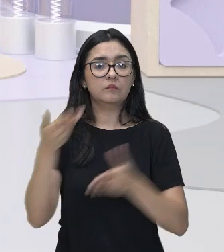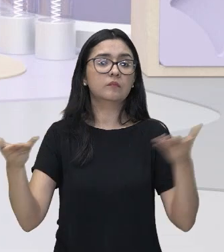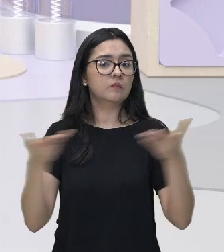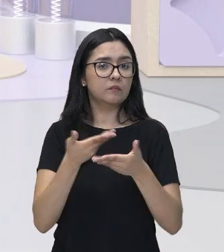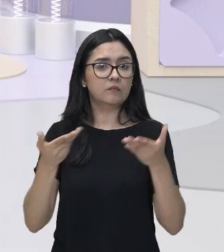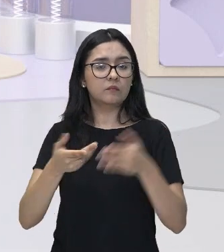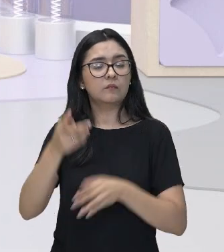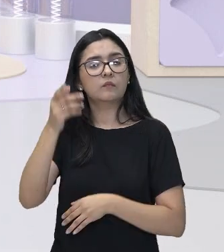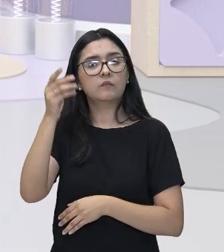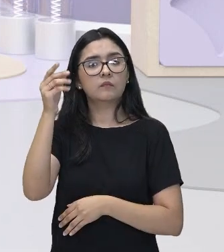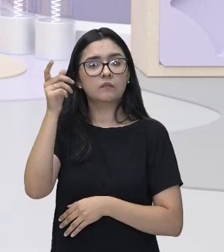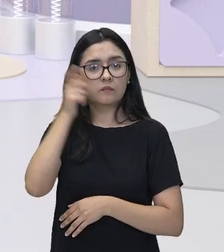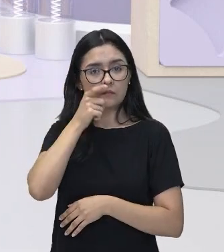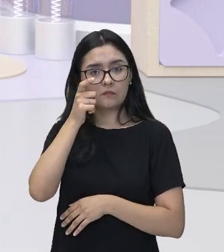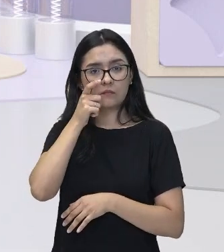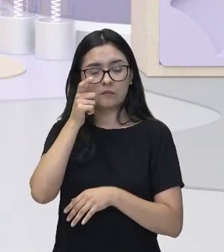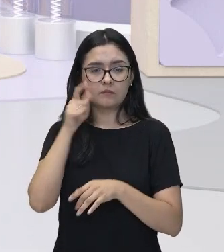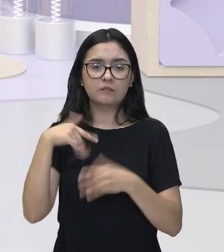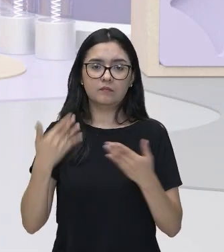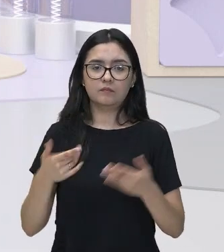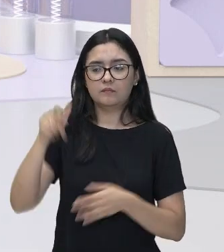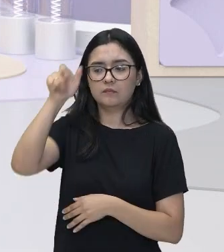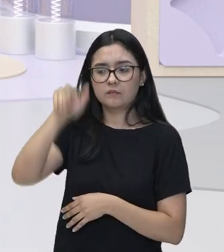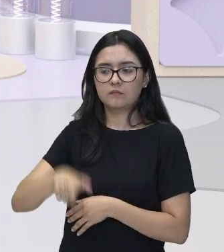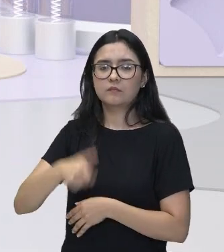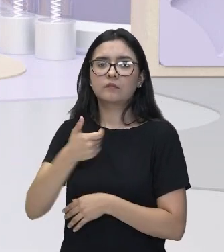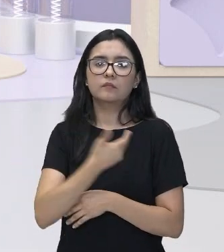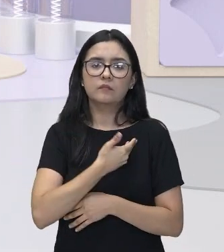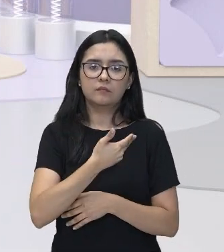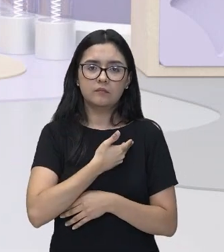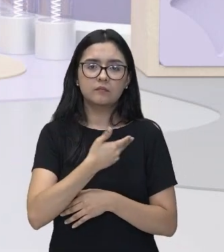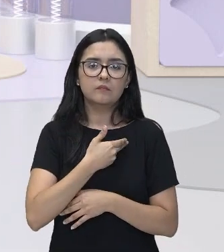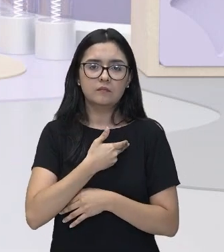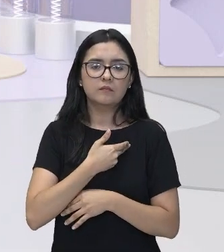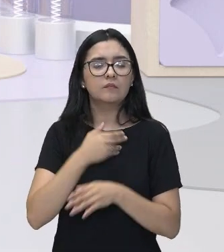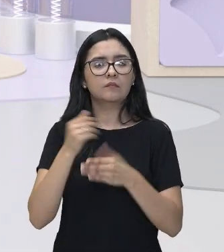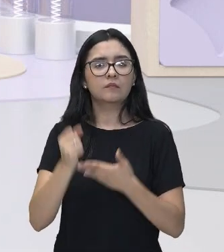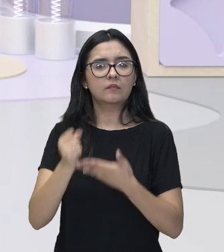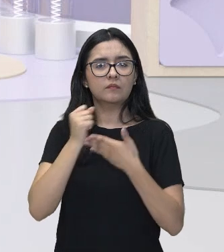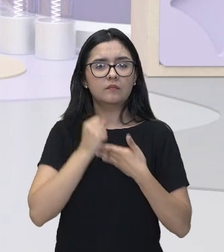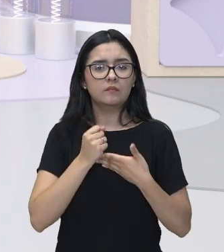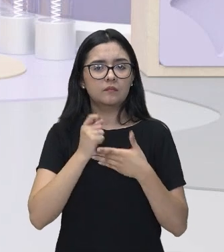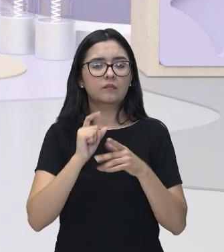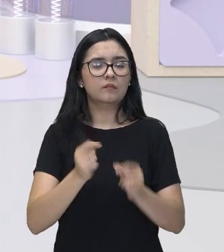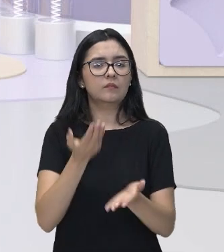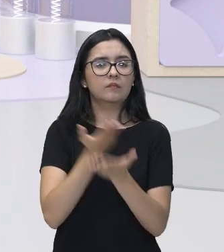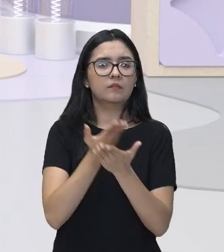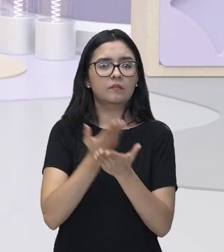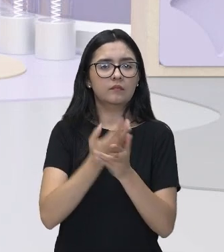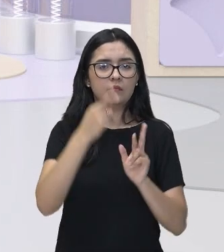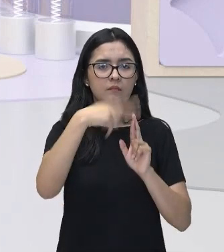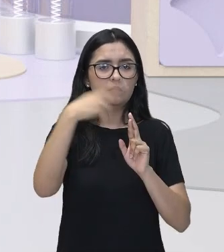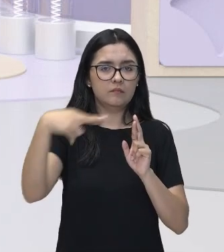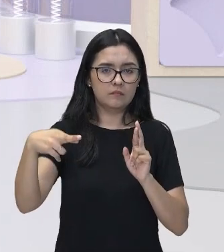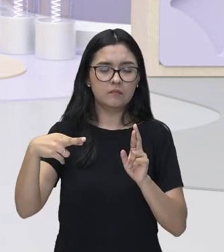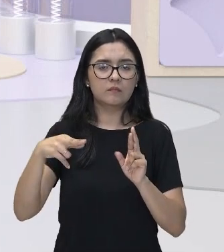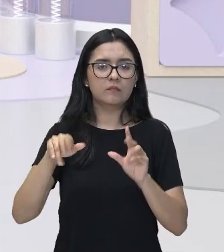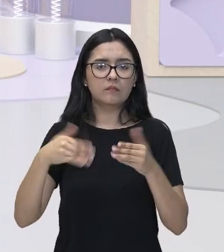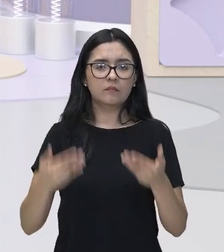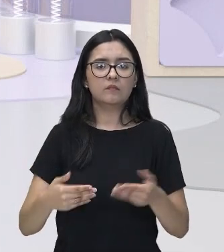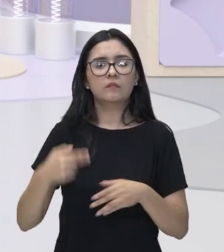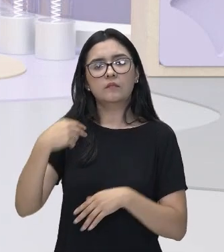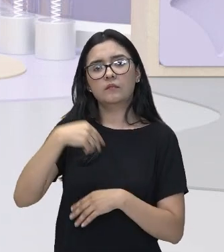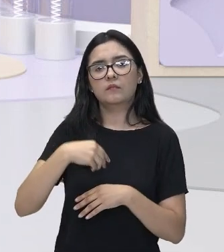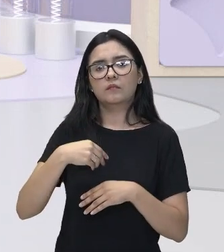agora ficar com o nosso amigo, companheiro, que nos ajuda nas nossas aulas de ensino religioso, o mestre